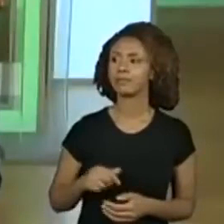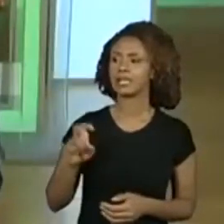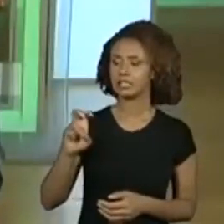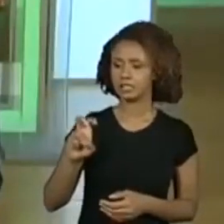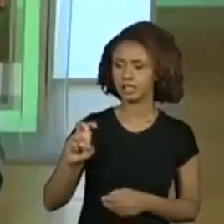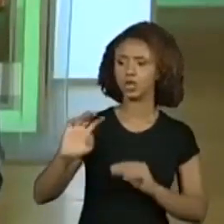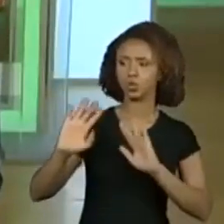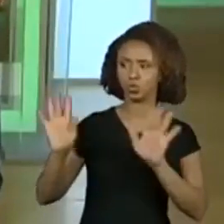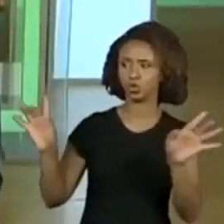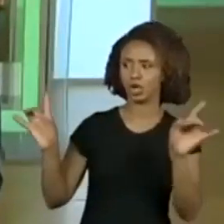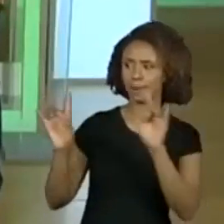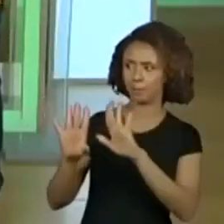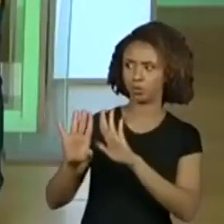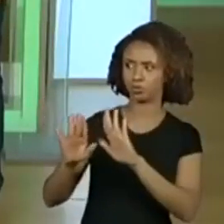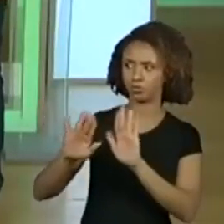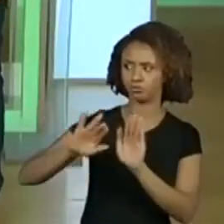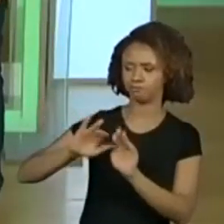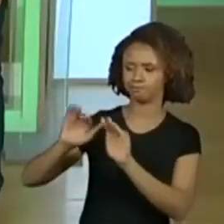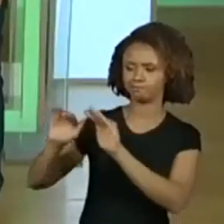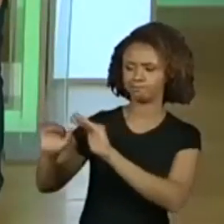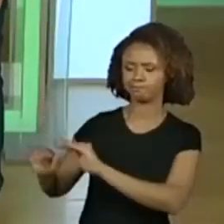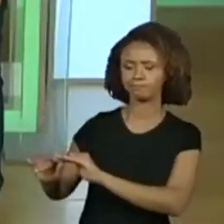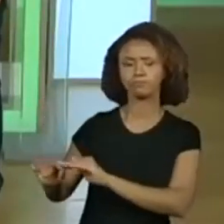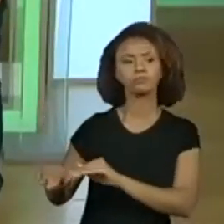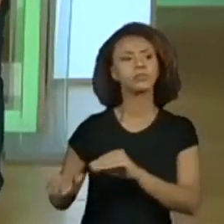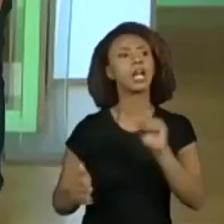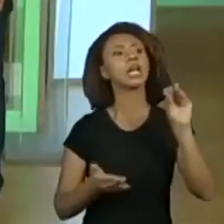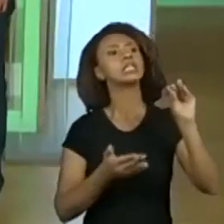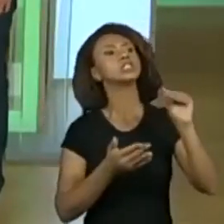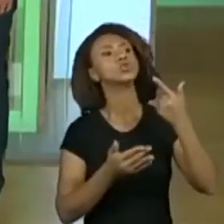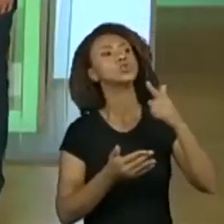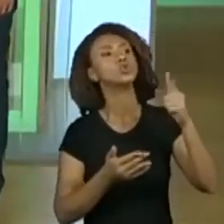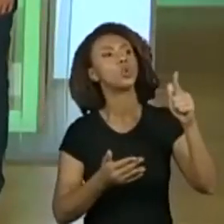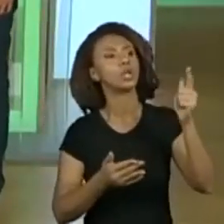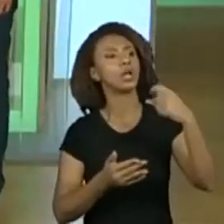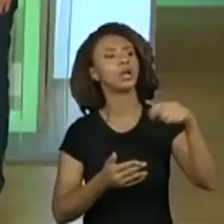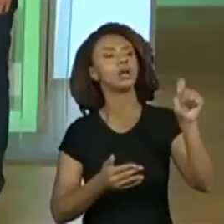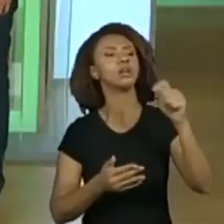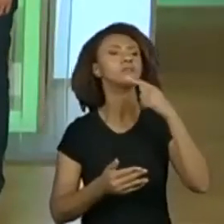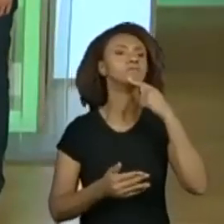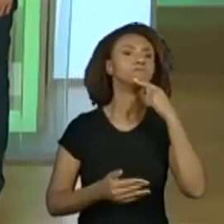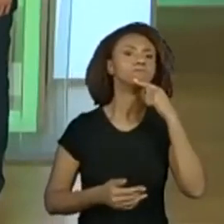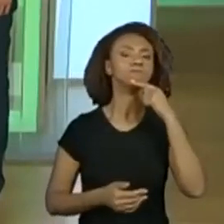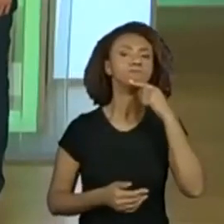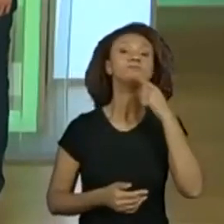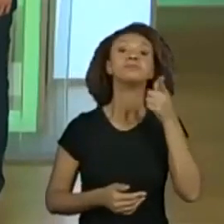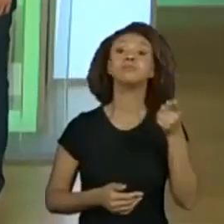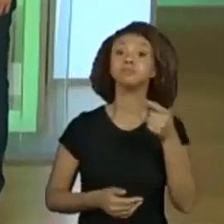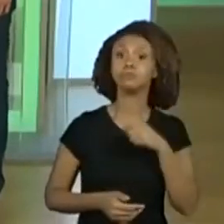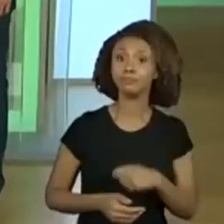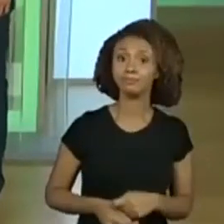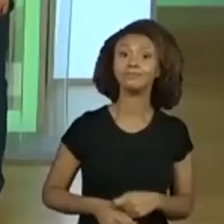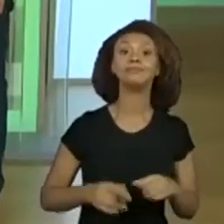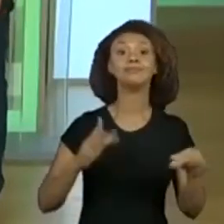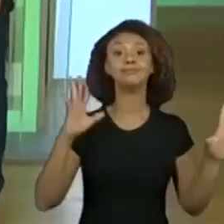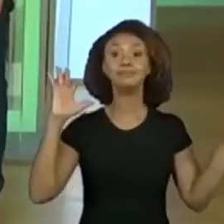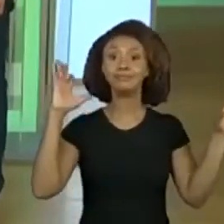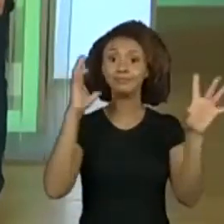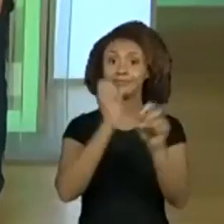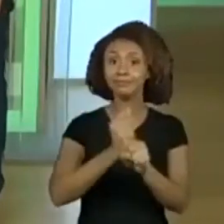já estão marcados e contar somente os que não estão marcados eu terei ali a quantidade desses